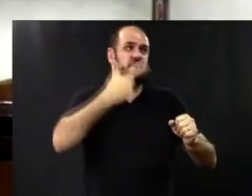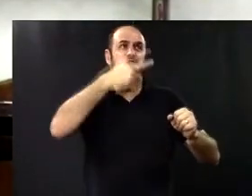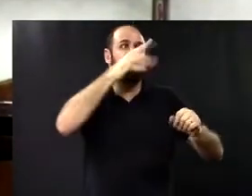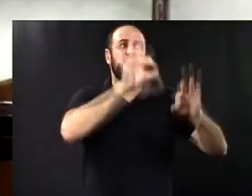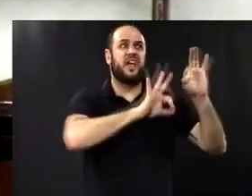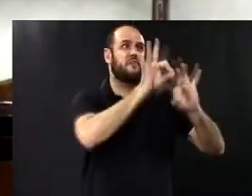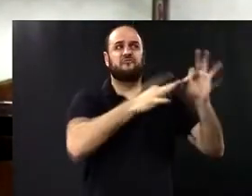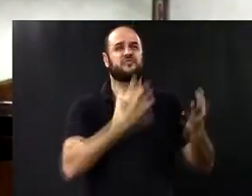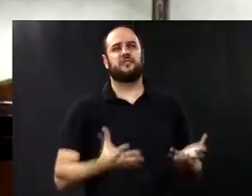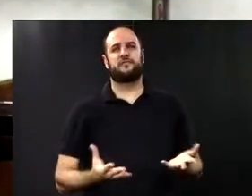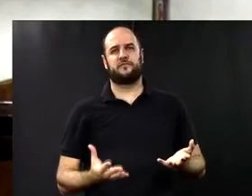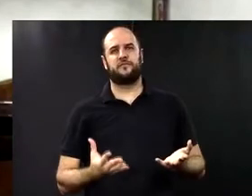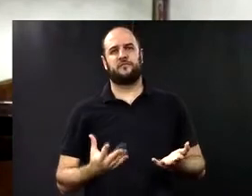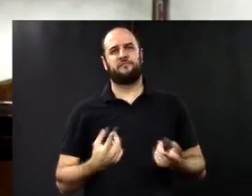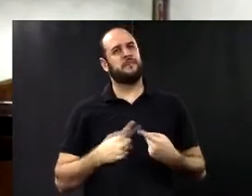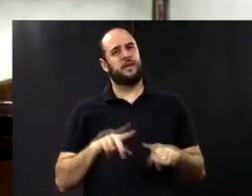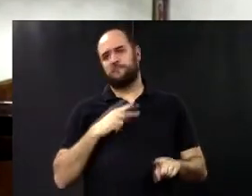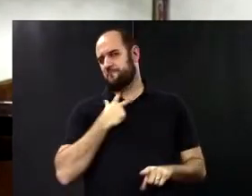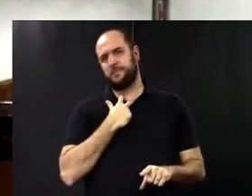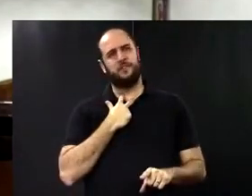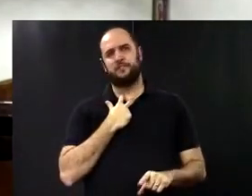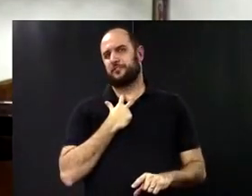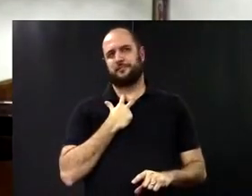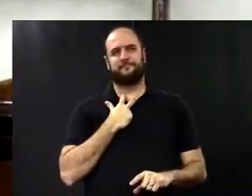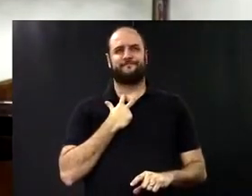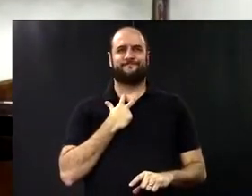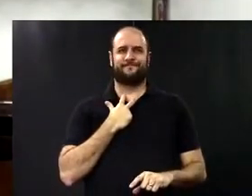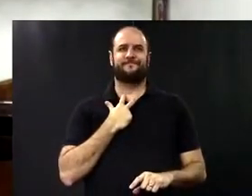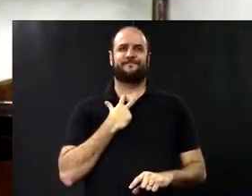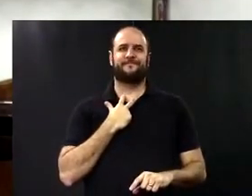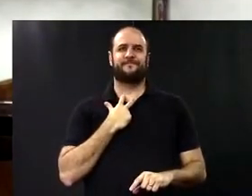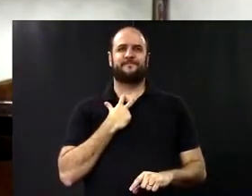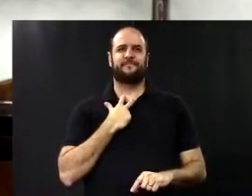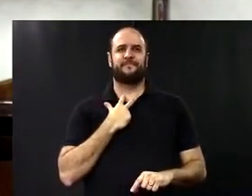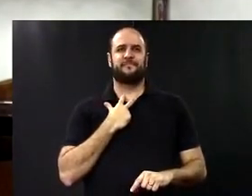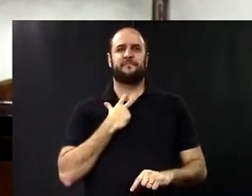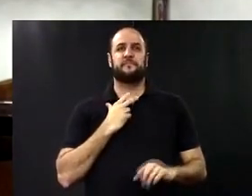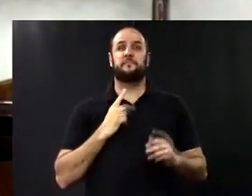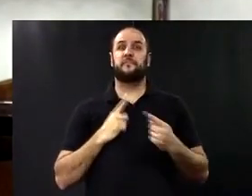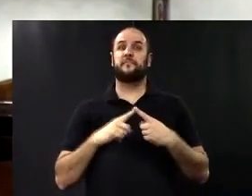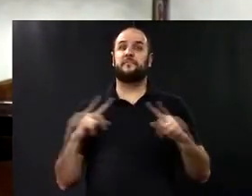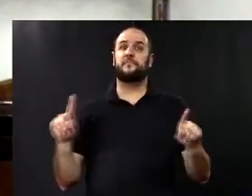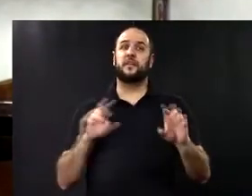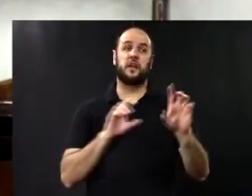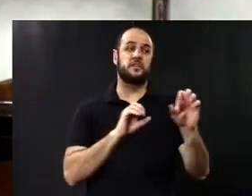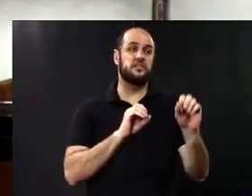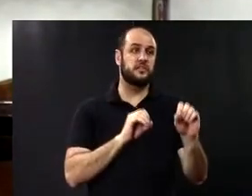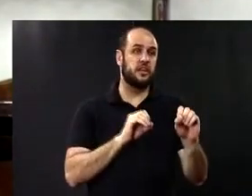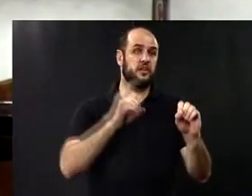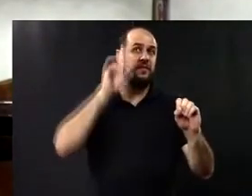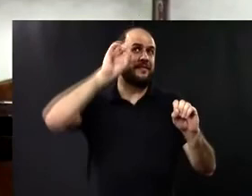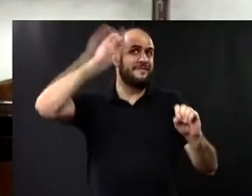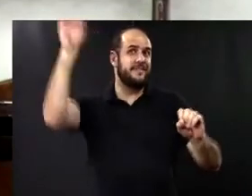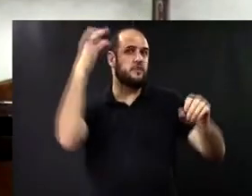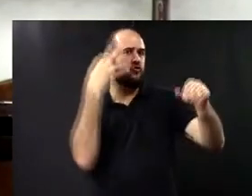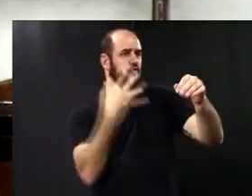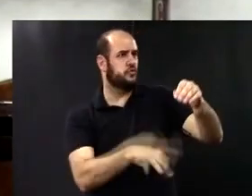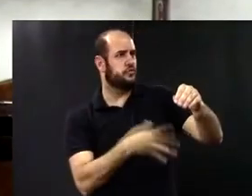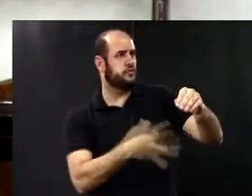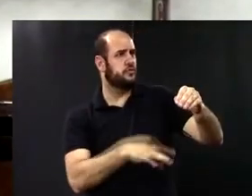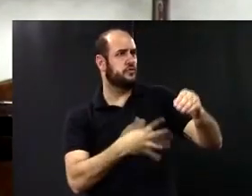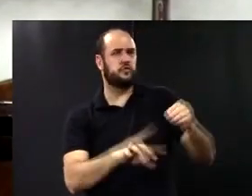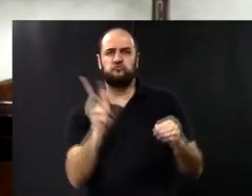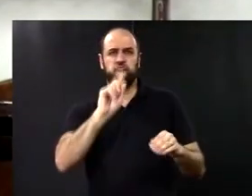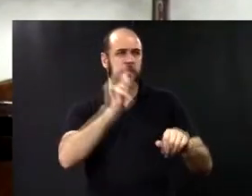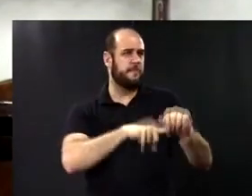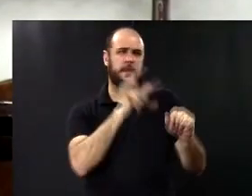bíblica, o que não deveria acontecer. Mas a disciplina do Senhor, entretanto, não é curta como é do